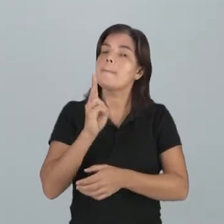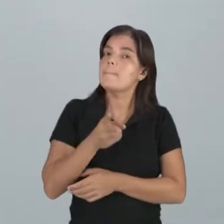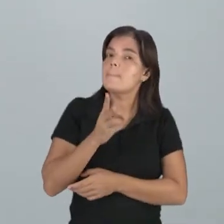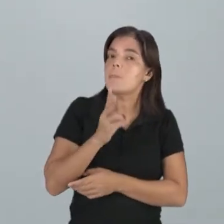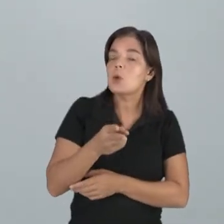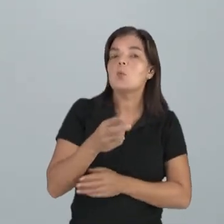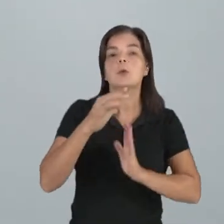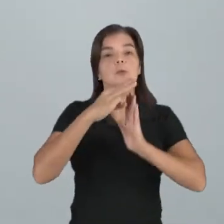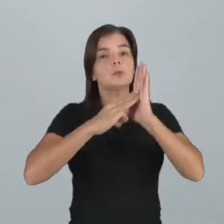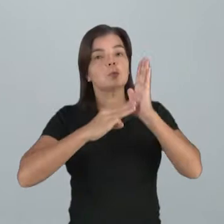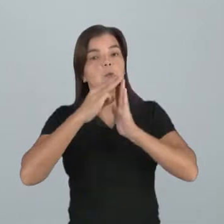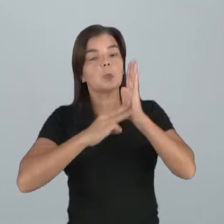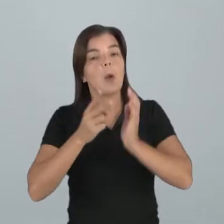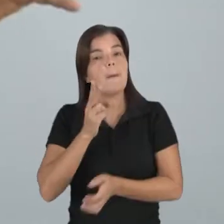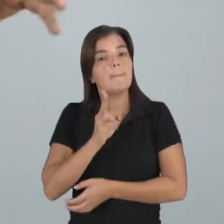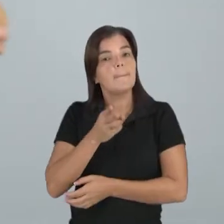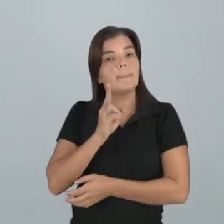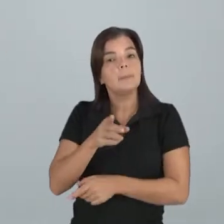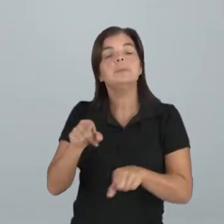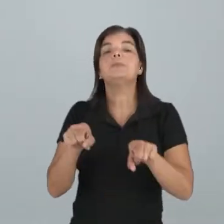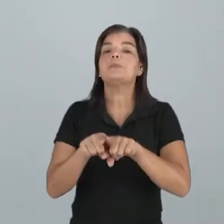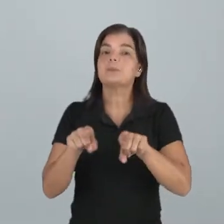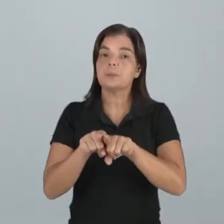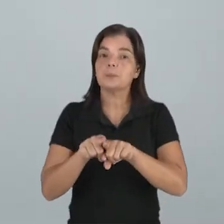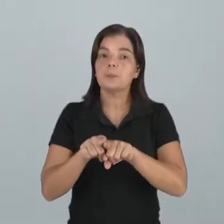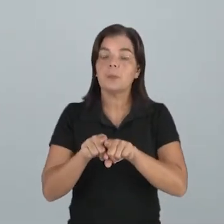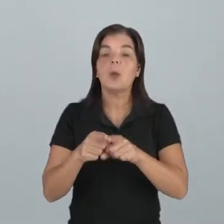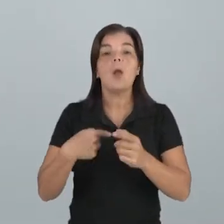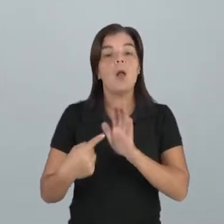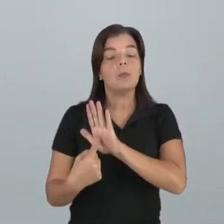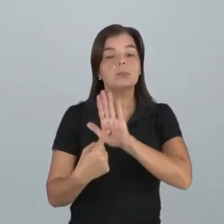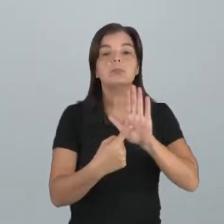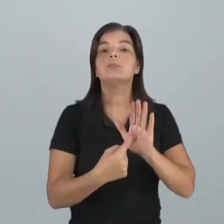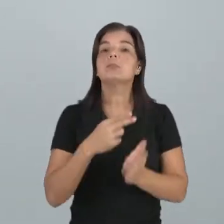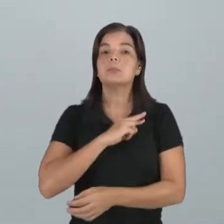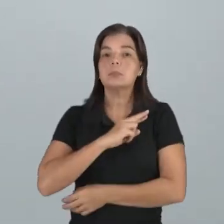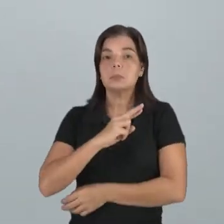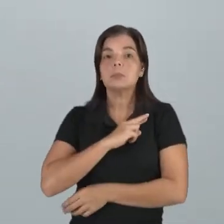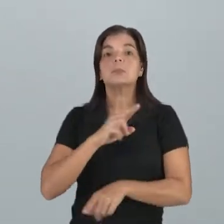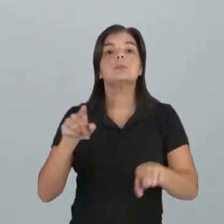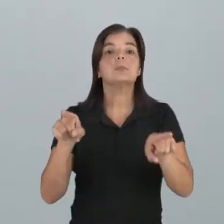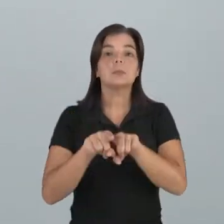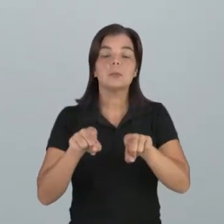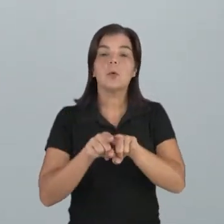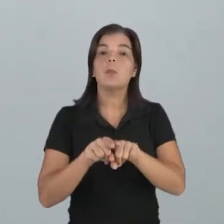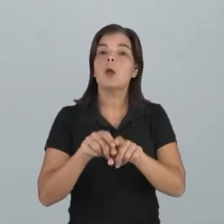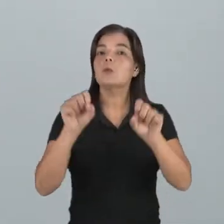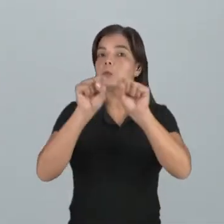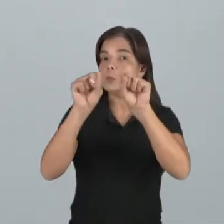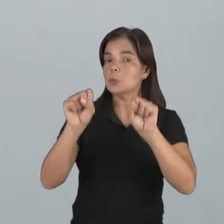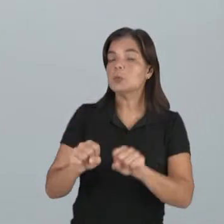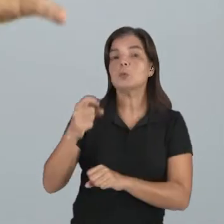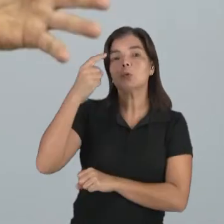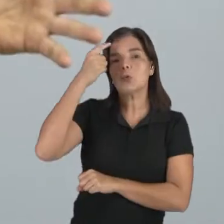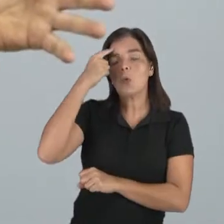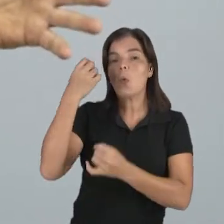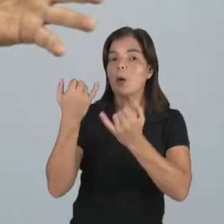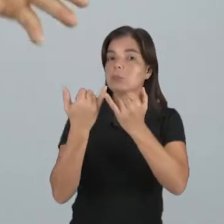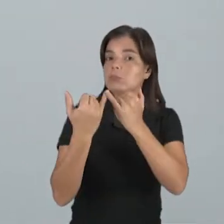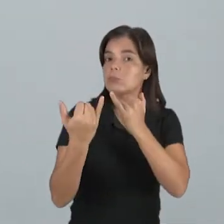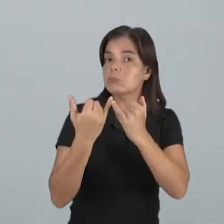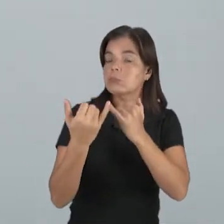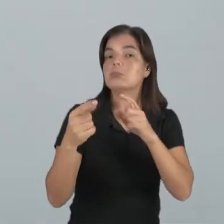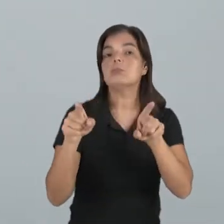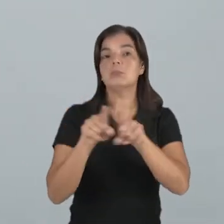mesmas metodologias, da mesma maneira, elas se expressam, as religiões são um sistema de sentido